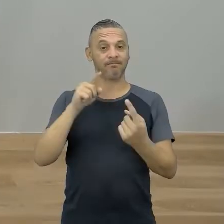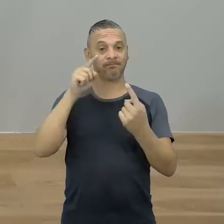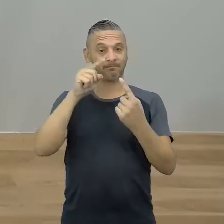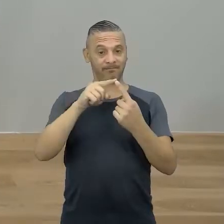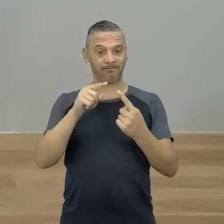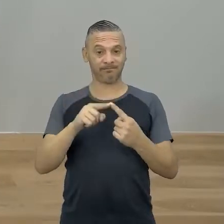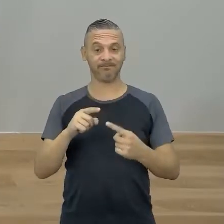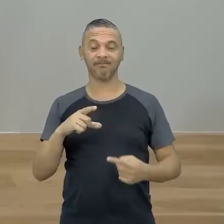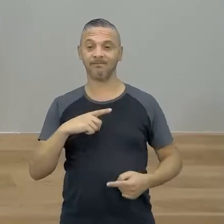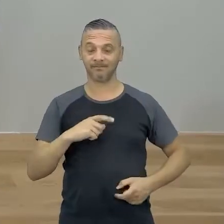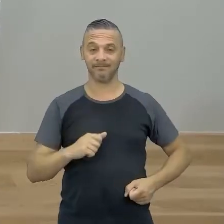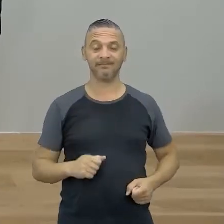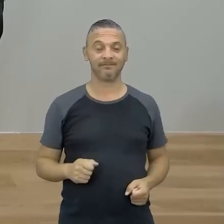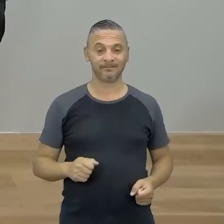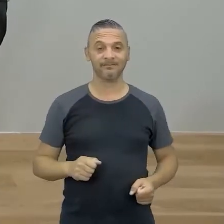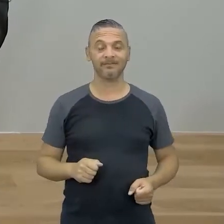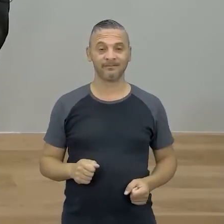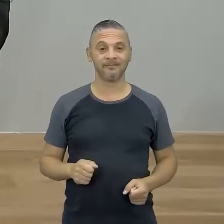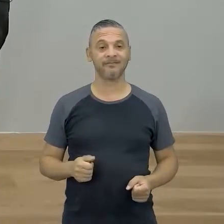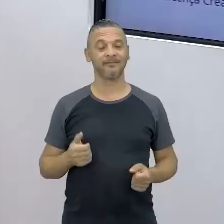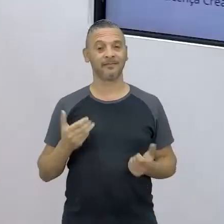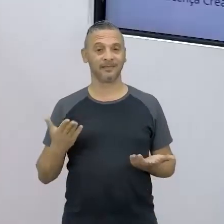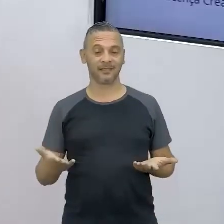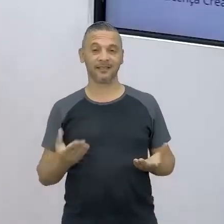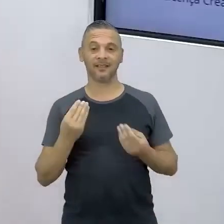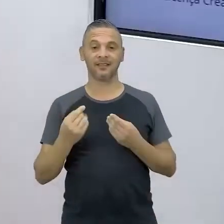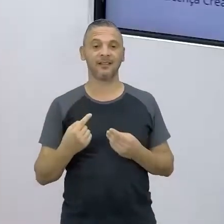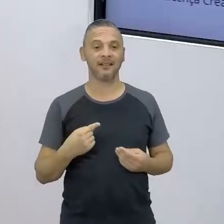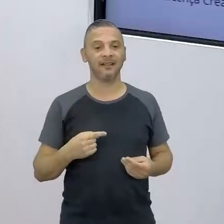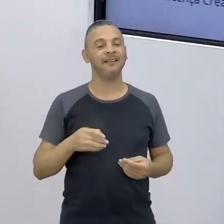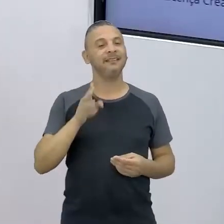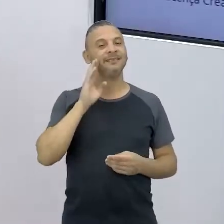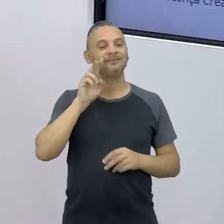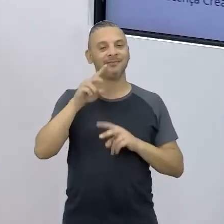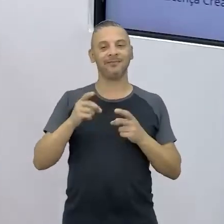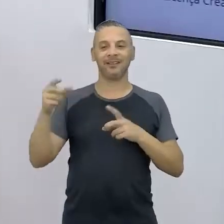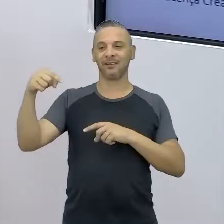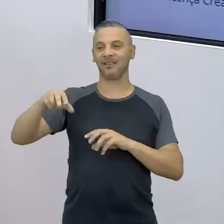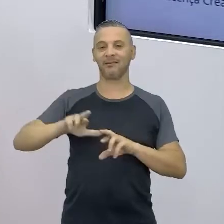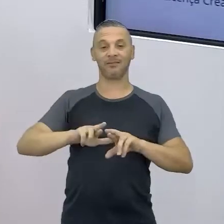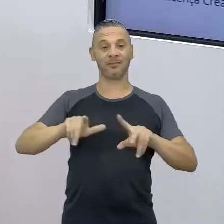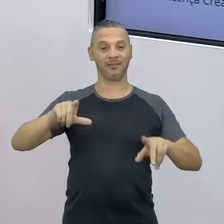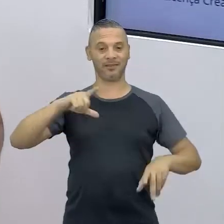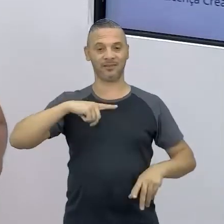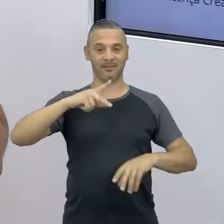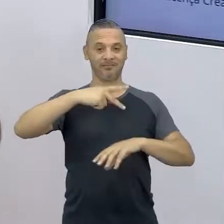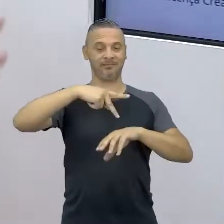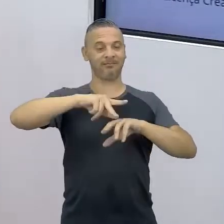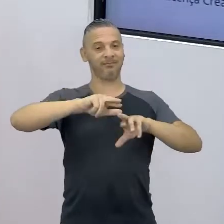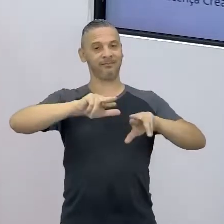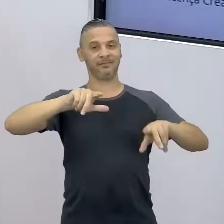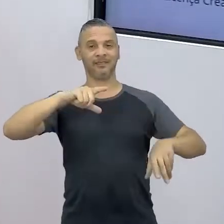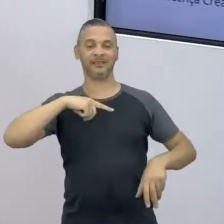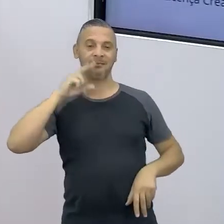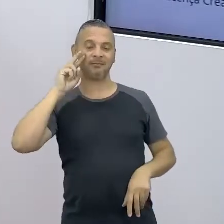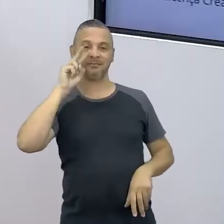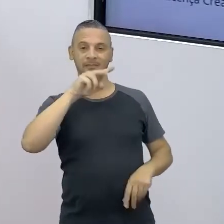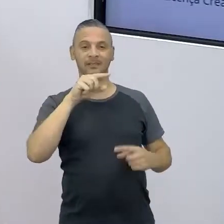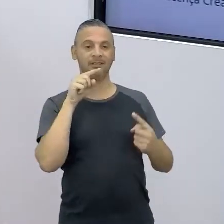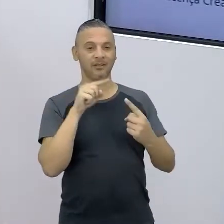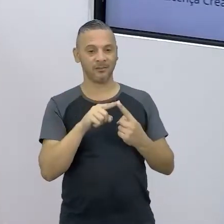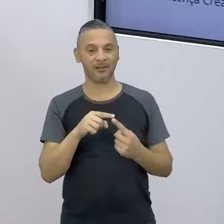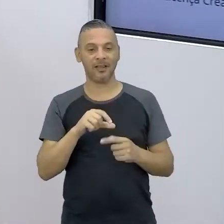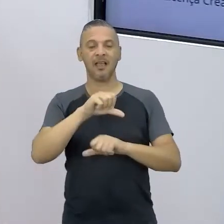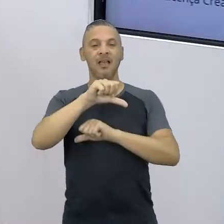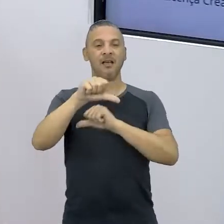aqui no Brasil. Eu adoro de cereja, eu amo. E não vende aqui. Eu consegui tomar quando eu fui para fora uma vez. Mas essa é uma